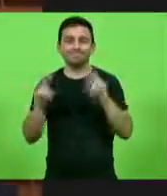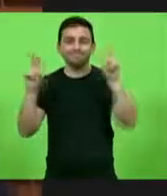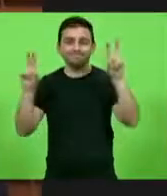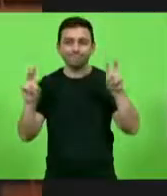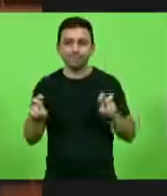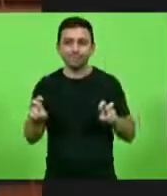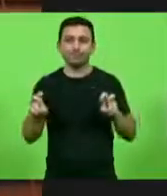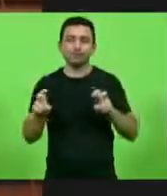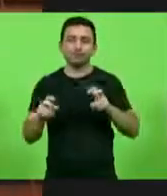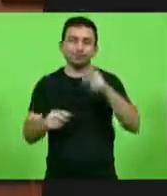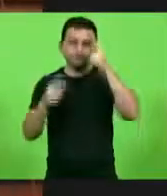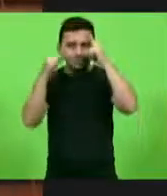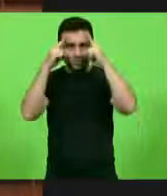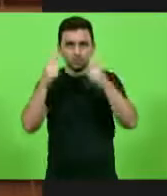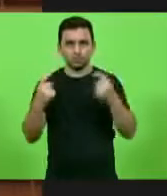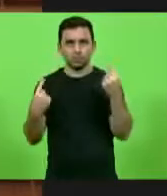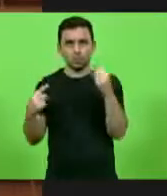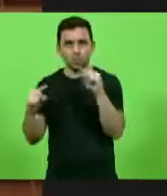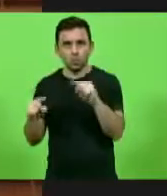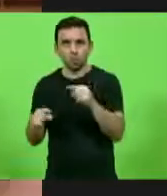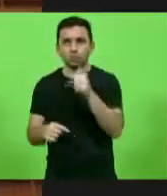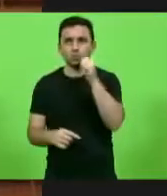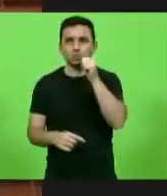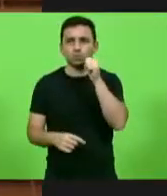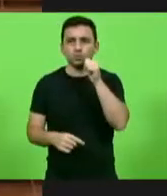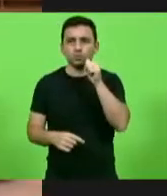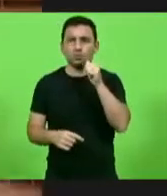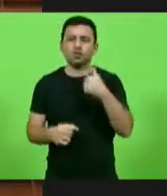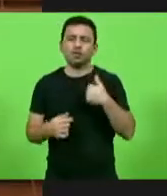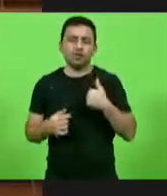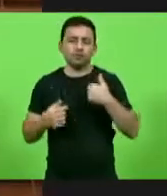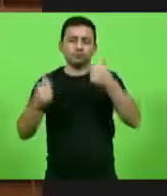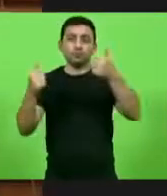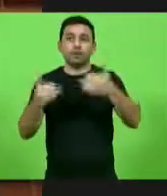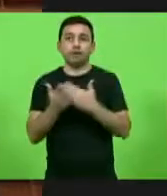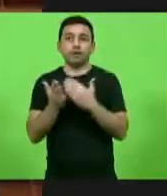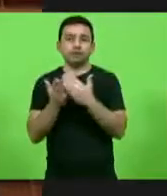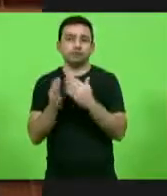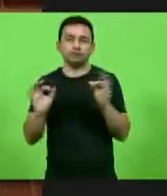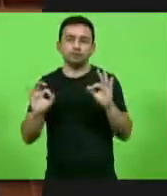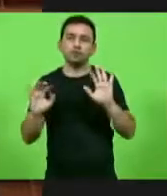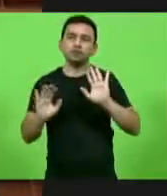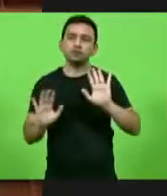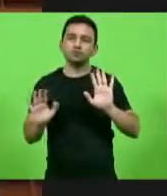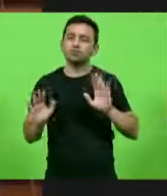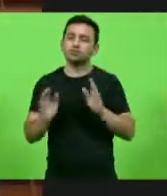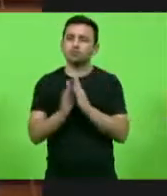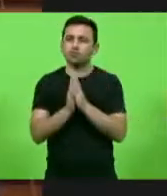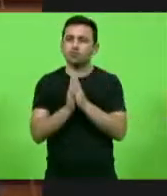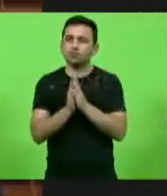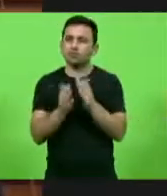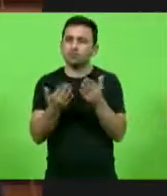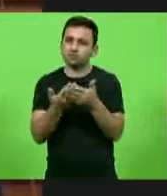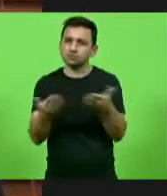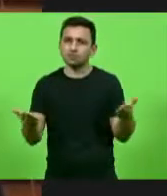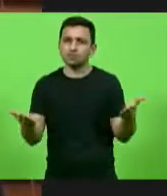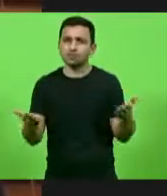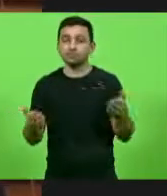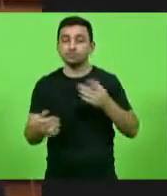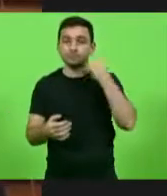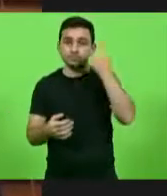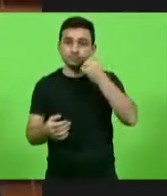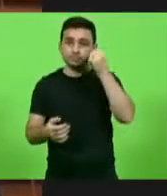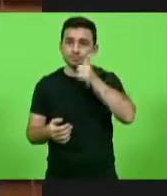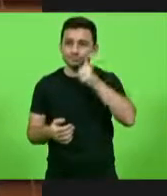da violência contra a mulher. Então, eu não quero me alongar muito, mas pedir aí a colaboração todas as deputadas que